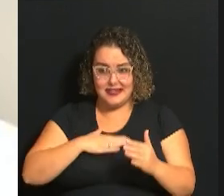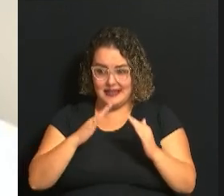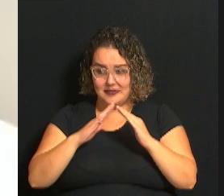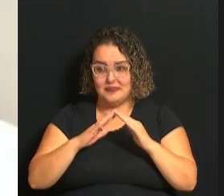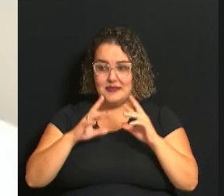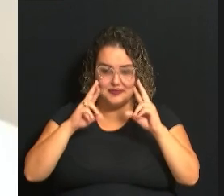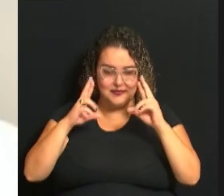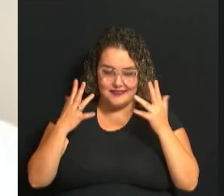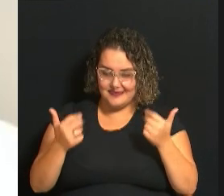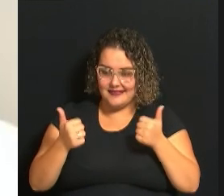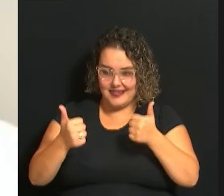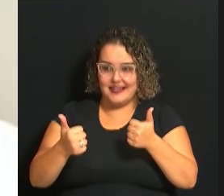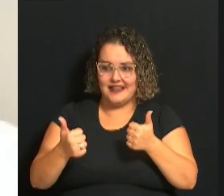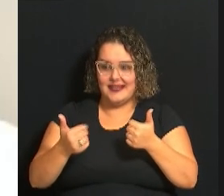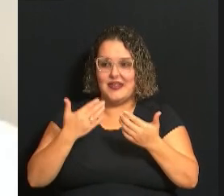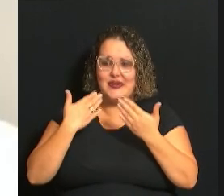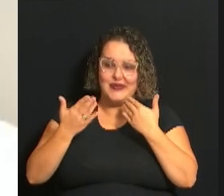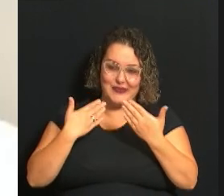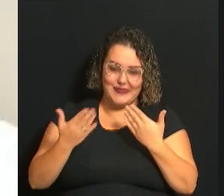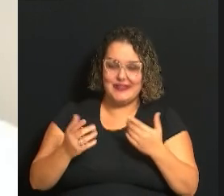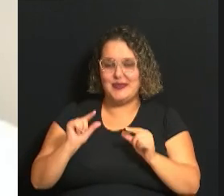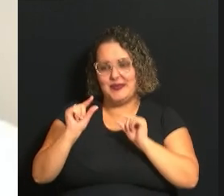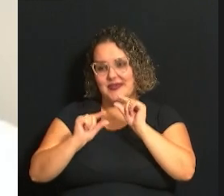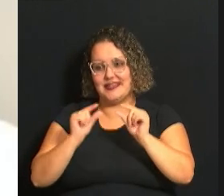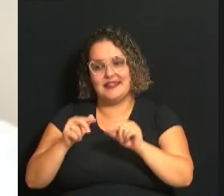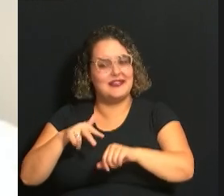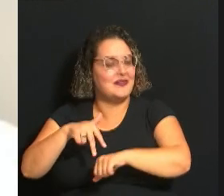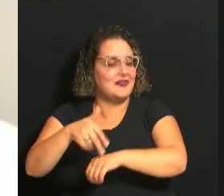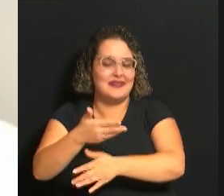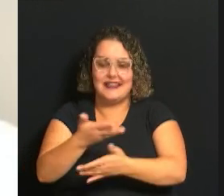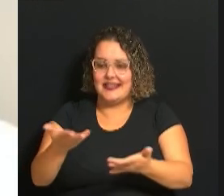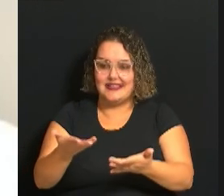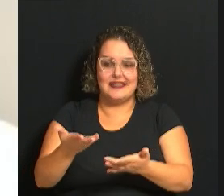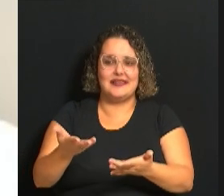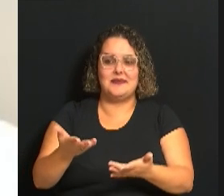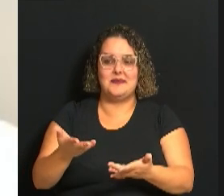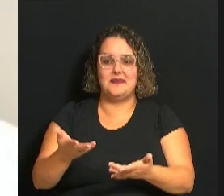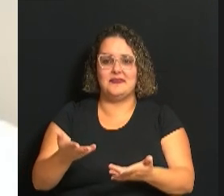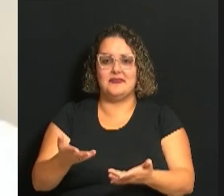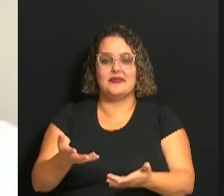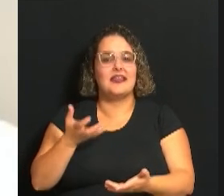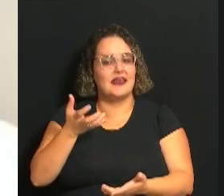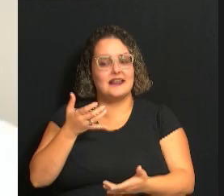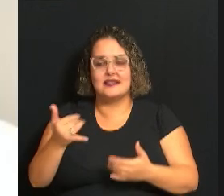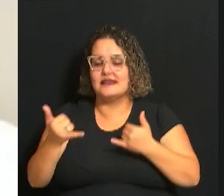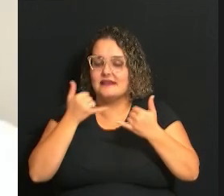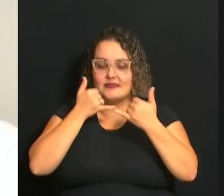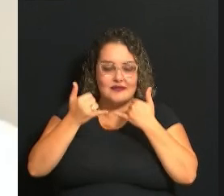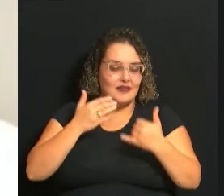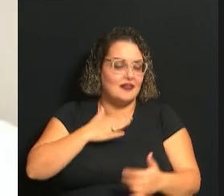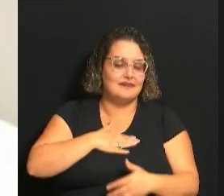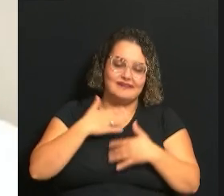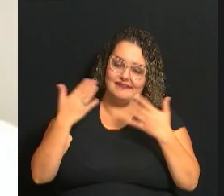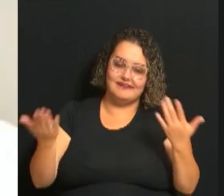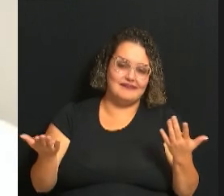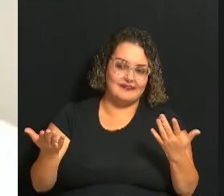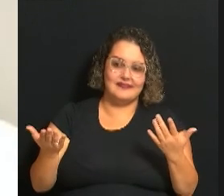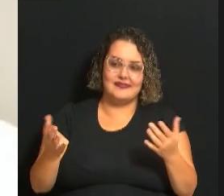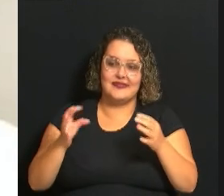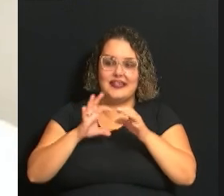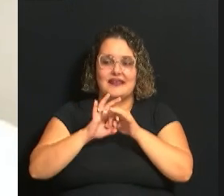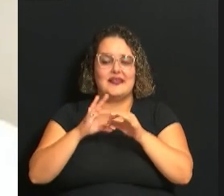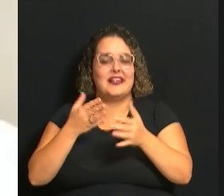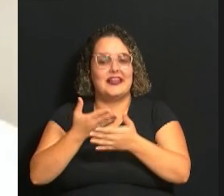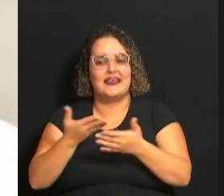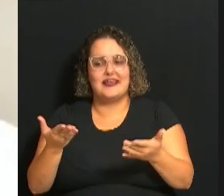certo, né, para a gente poder conversar um pouquinho. Fico à disposição, se, né, quem quiser entrar em contato comigo, enfim, fiquem à vontade